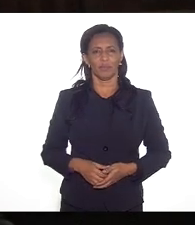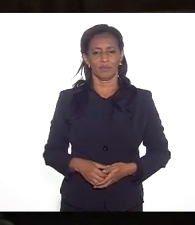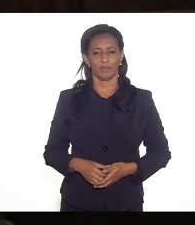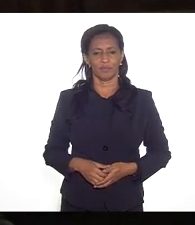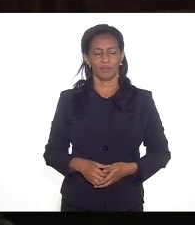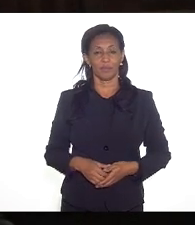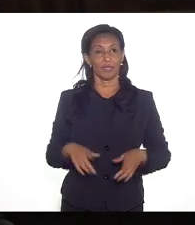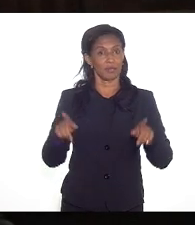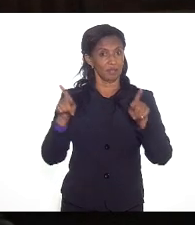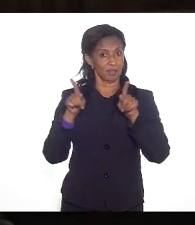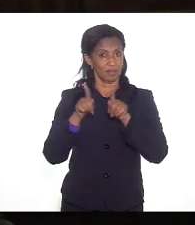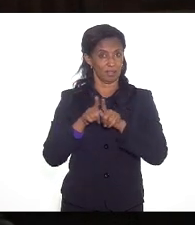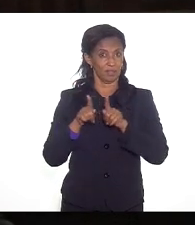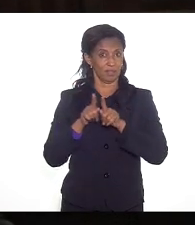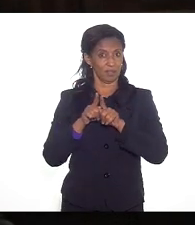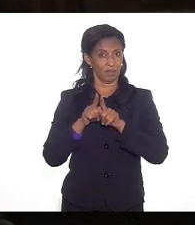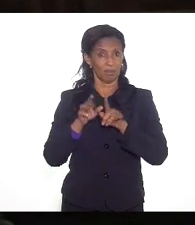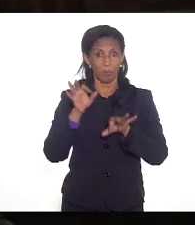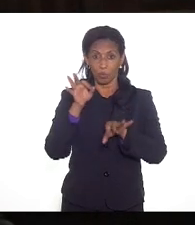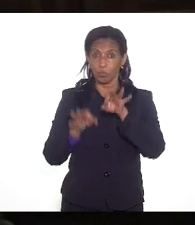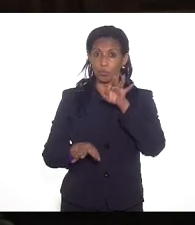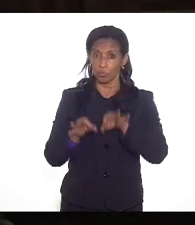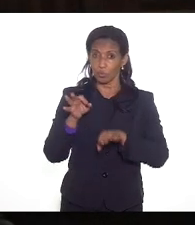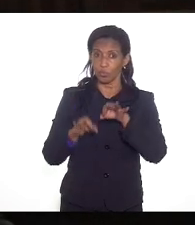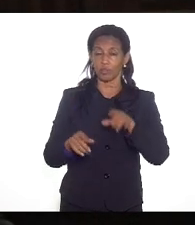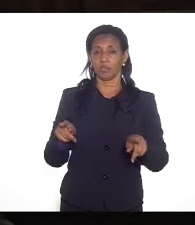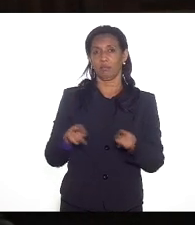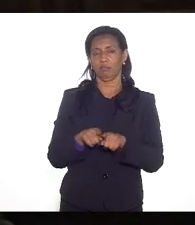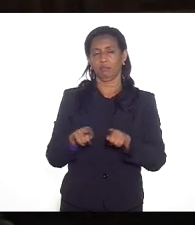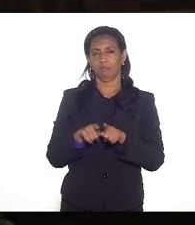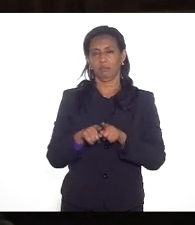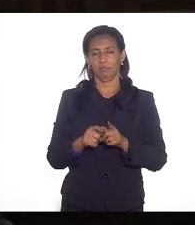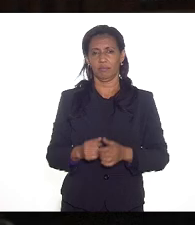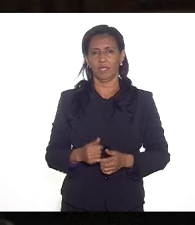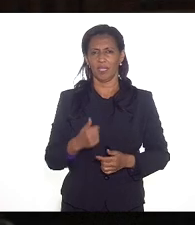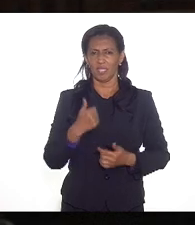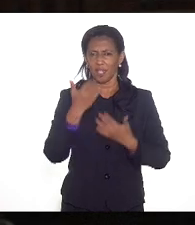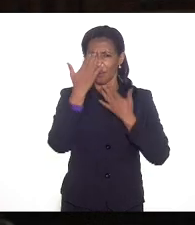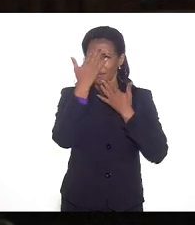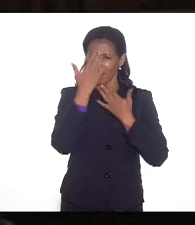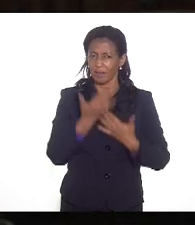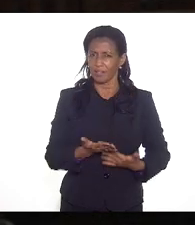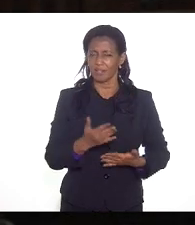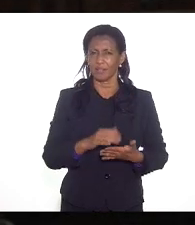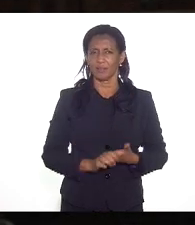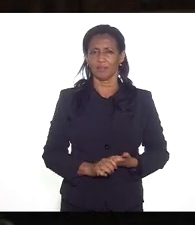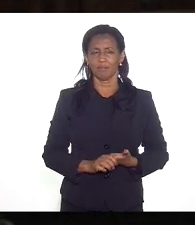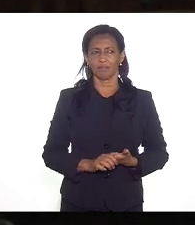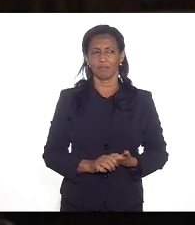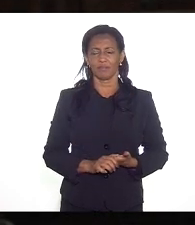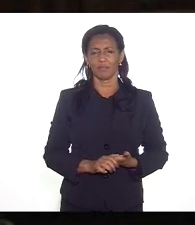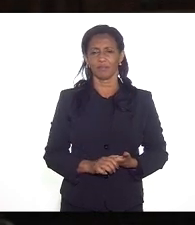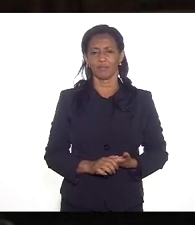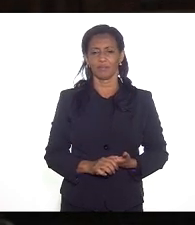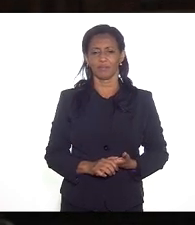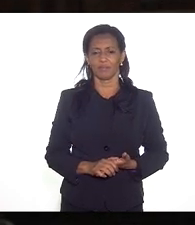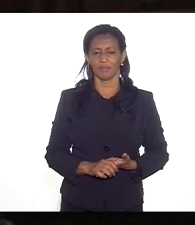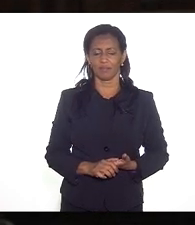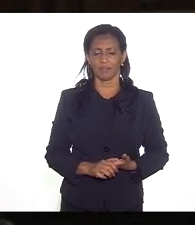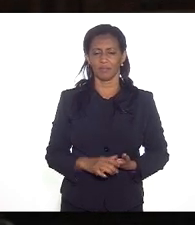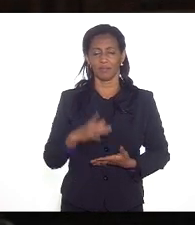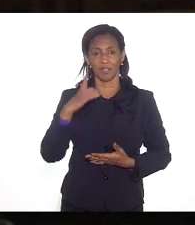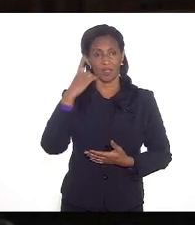e por unanimidade e por justiça e ao agradecer Deputado Chico Machado